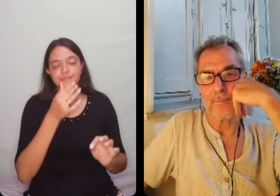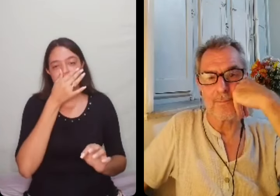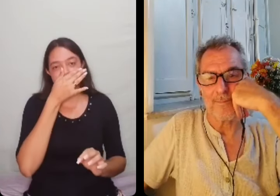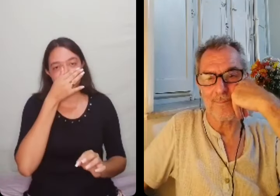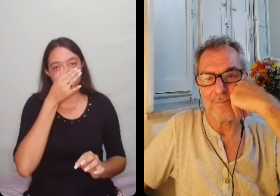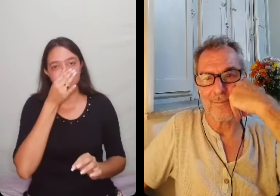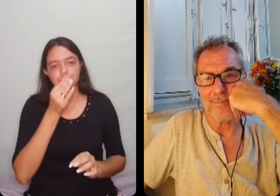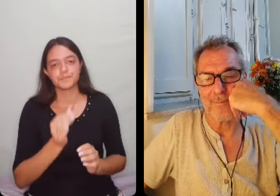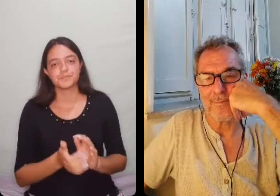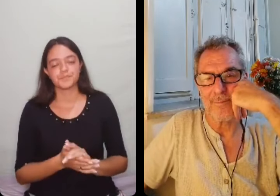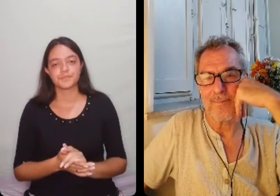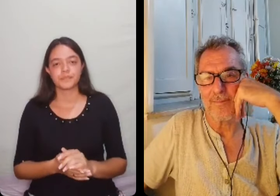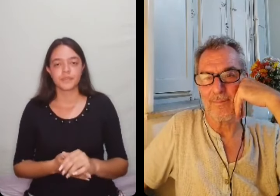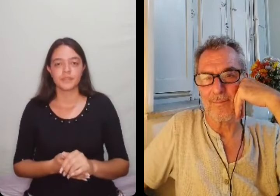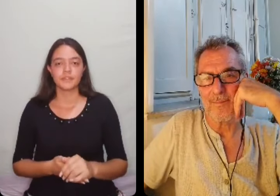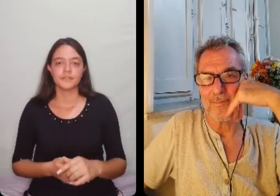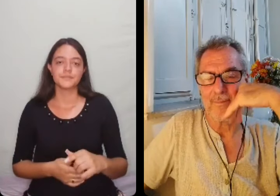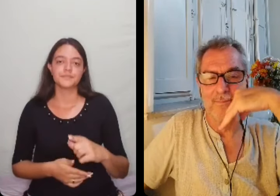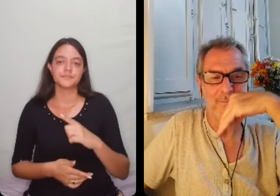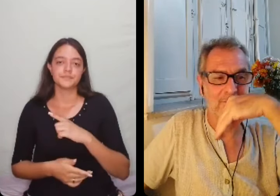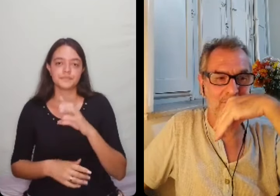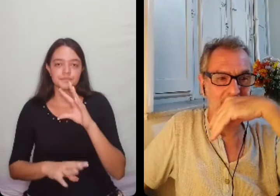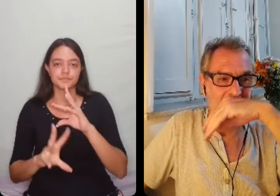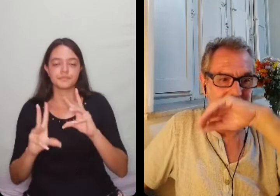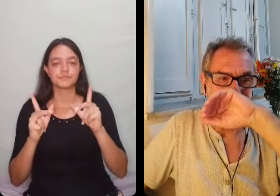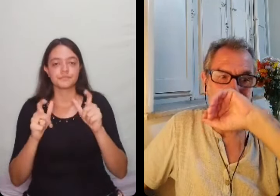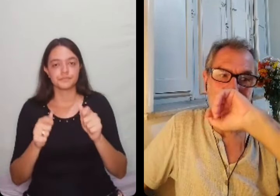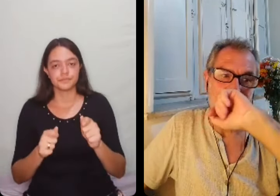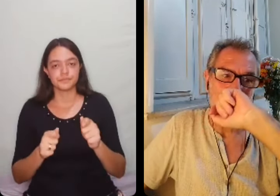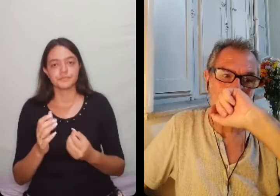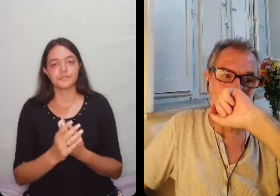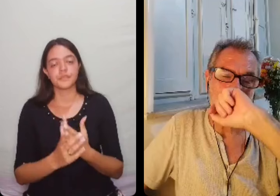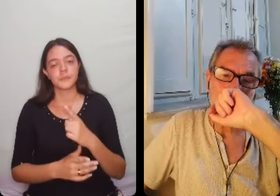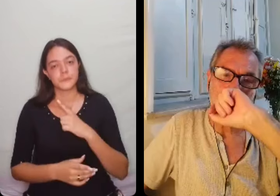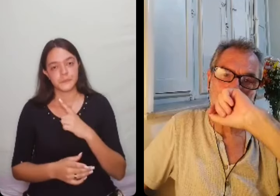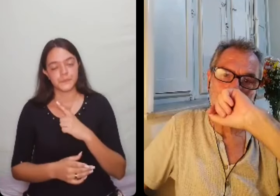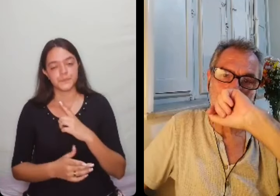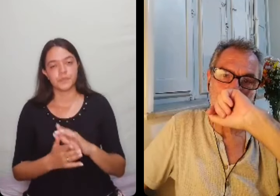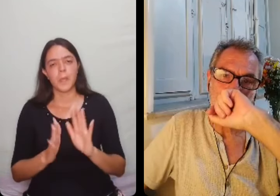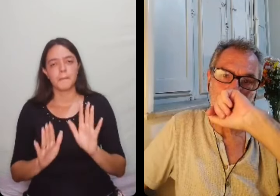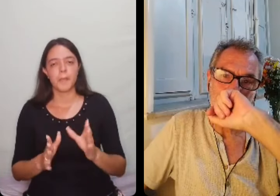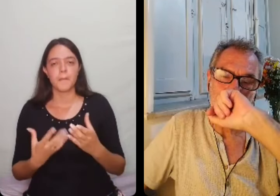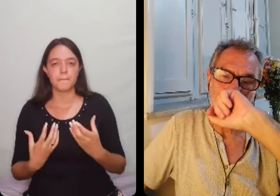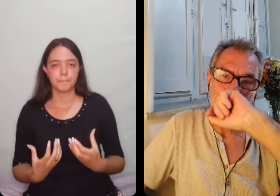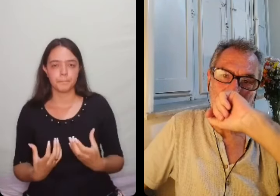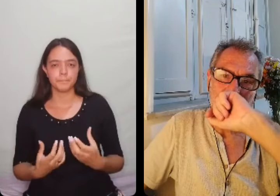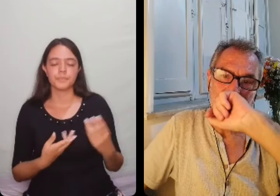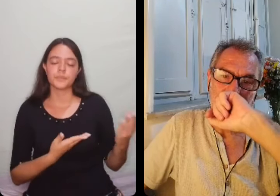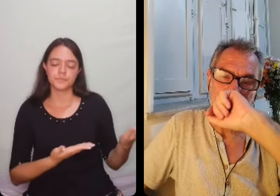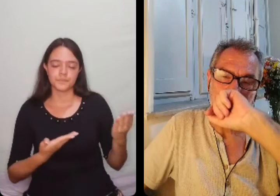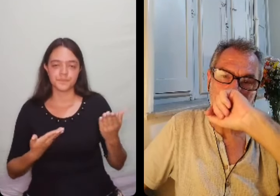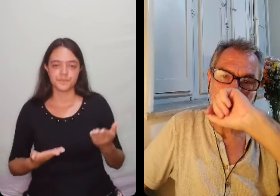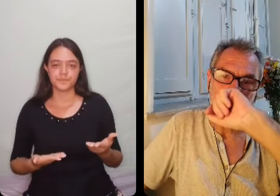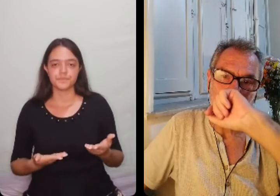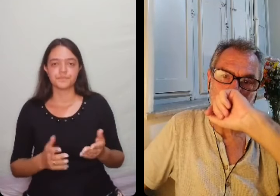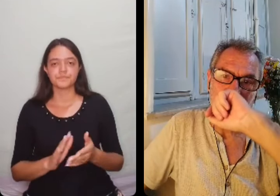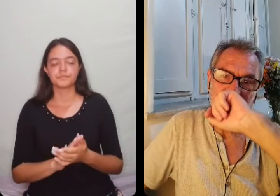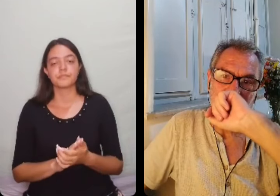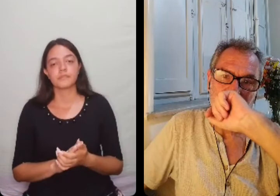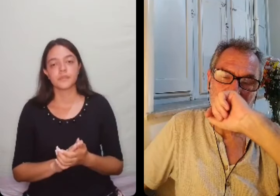esferas dessa criação potente, mas queria que vocês deixassem o convite para essa temporada que vai